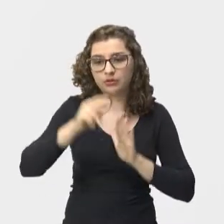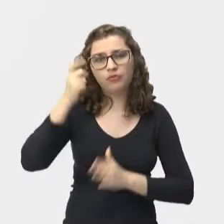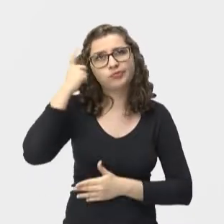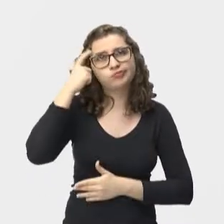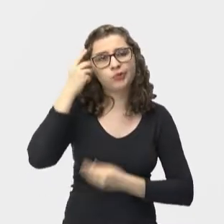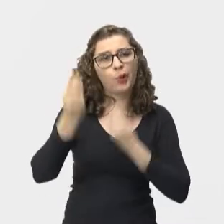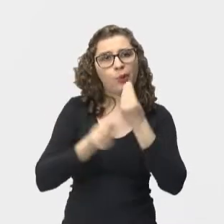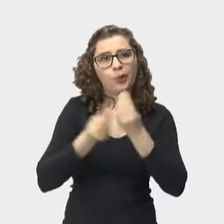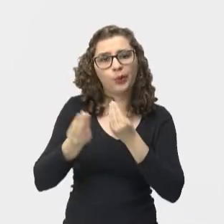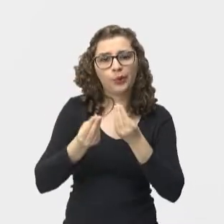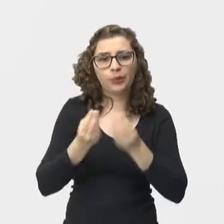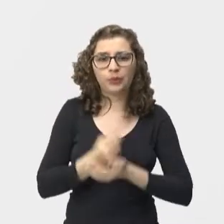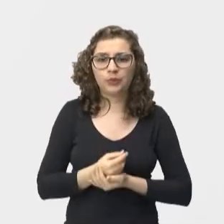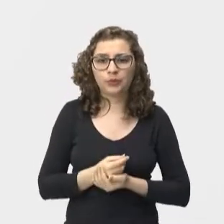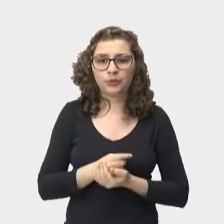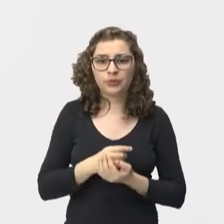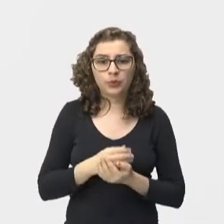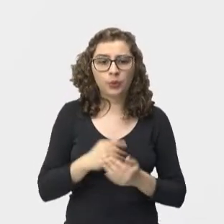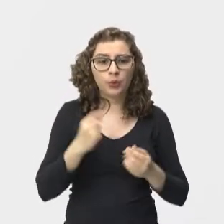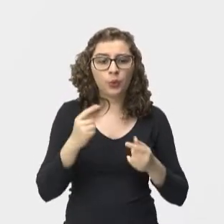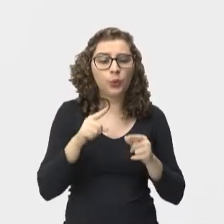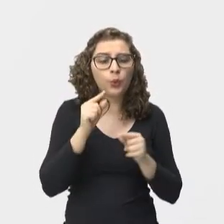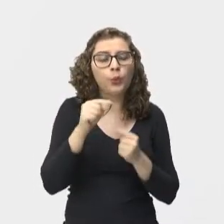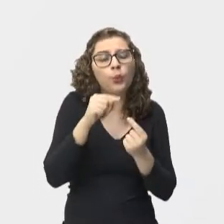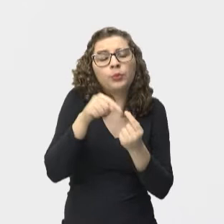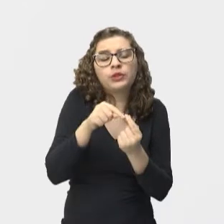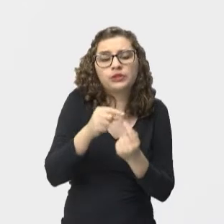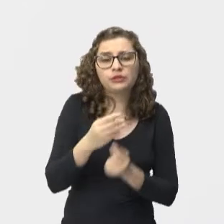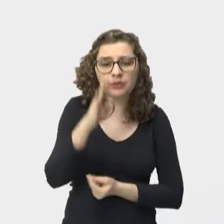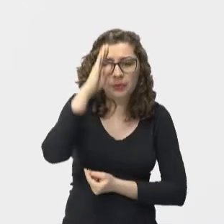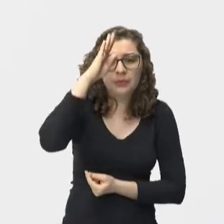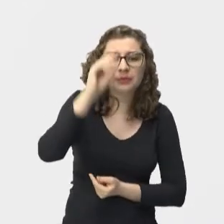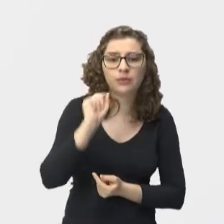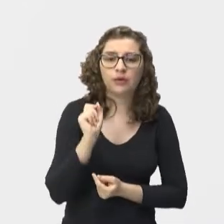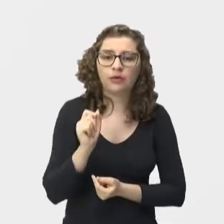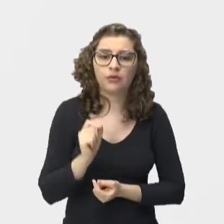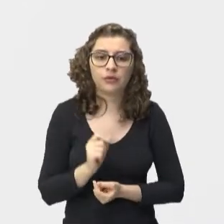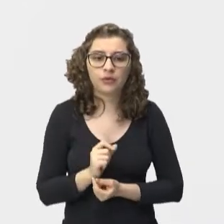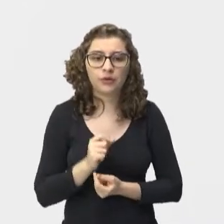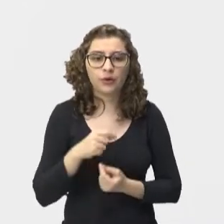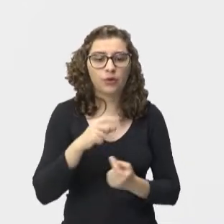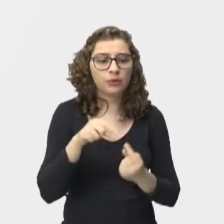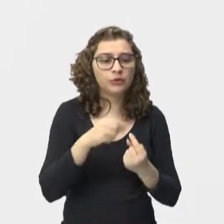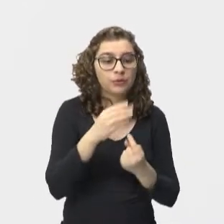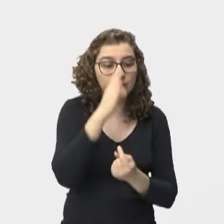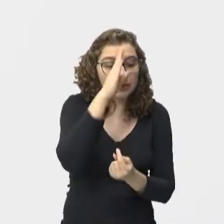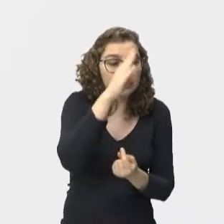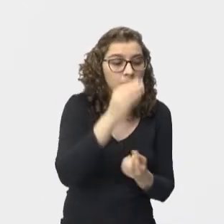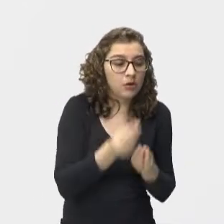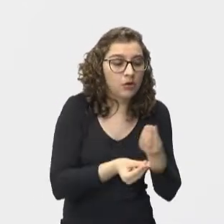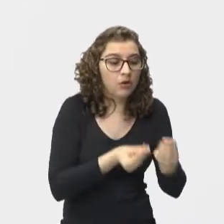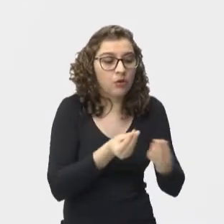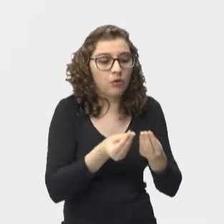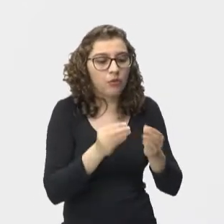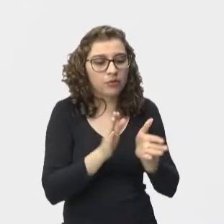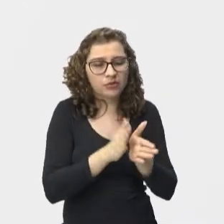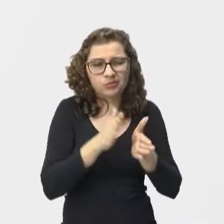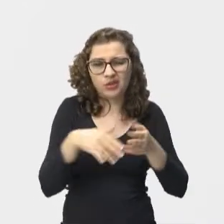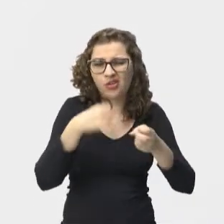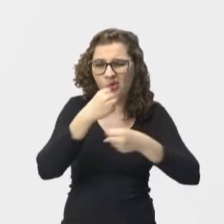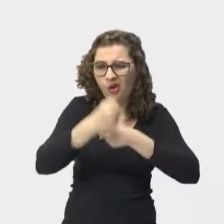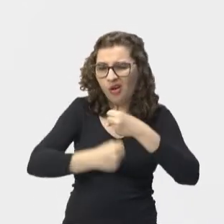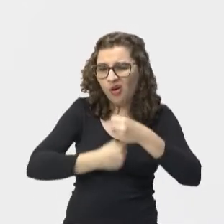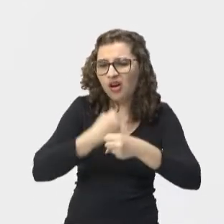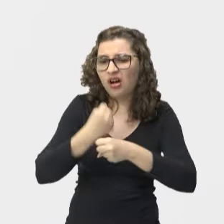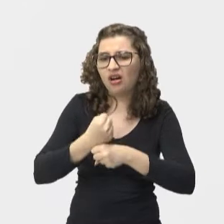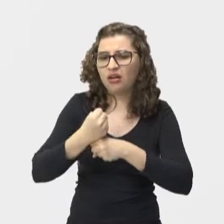diretrizes, prioridades e objetivos gerais a serem alcançados em períodos relativamente longos. Então veja,